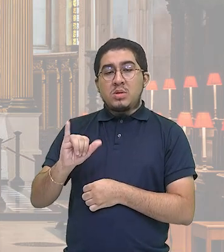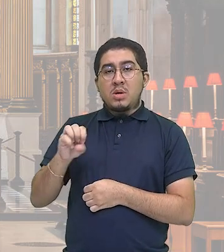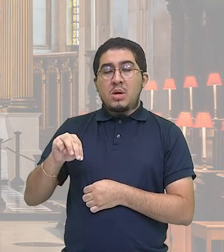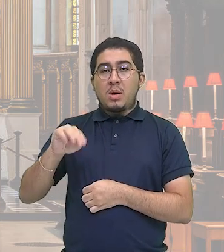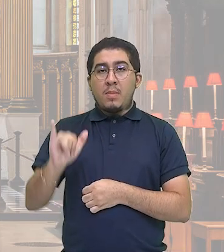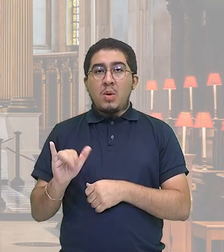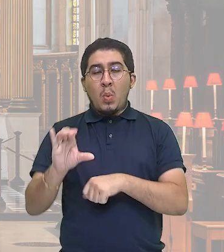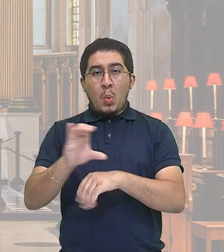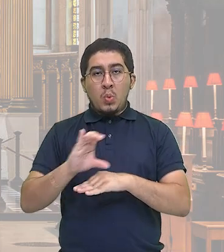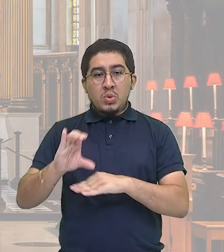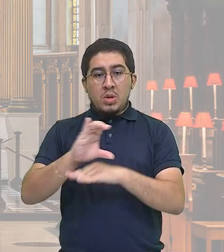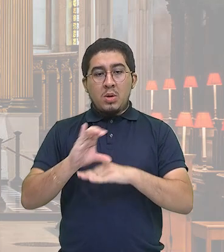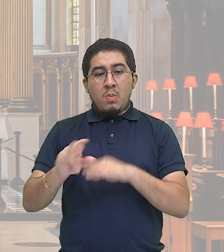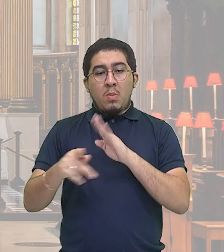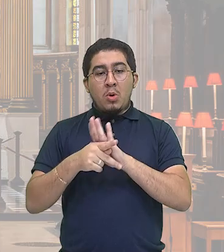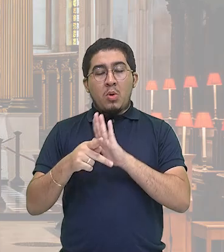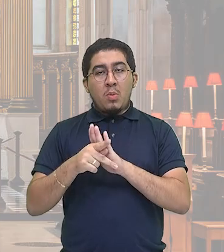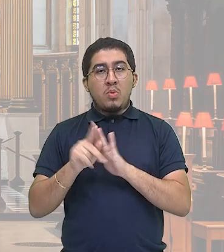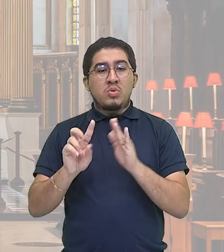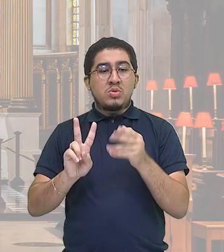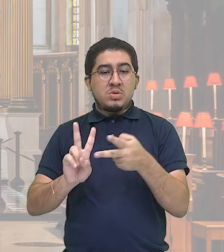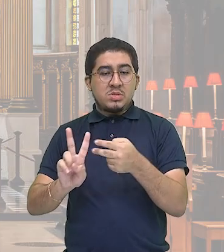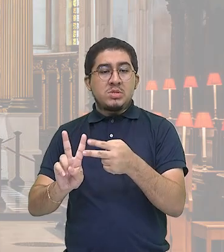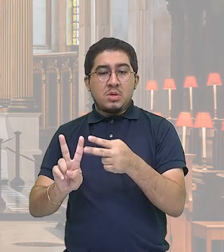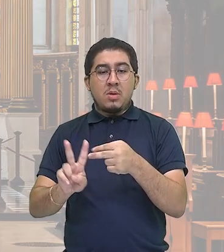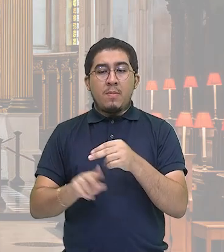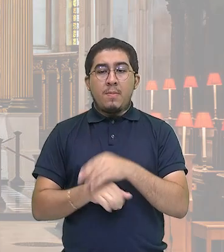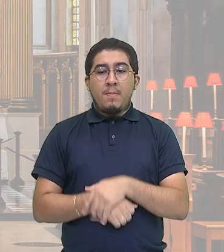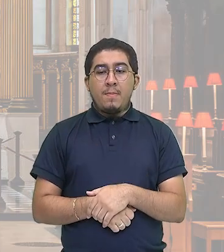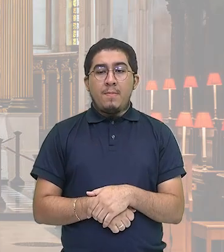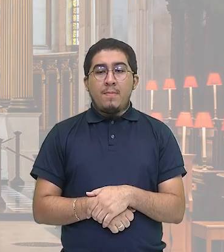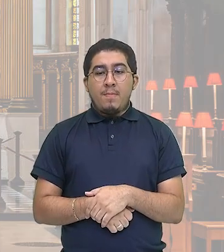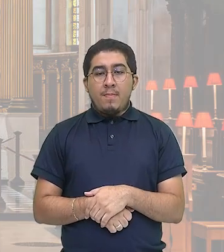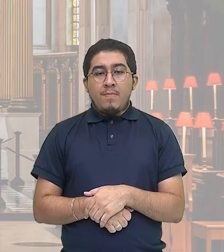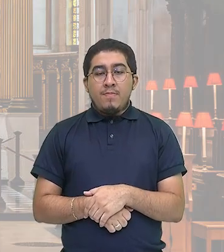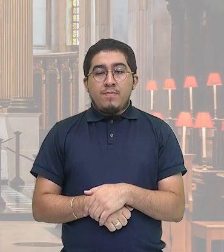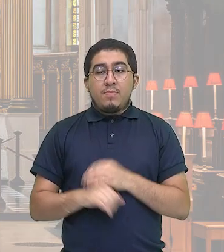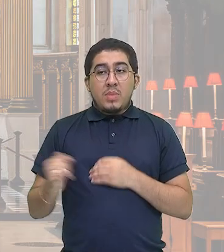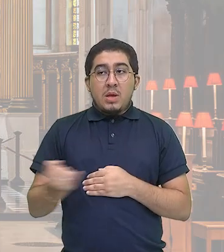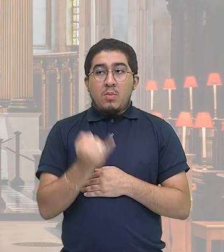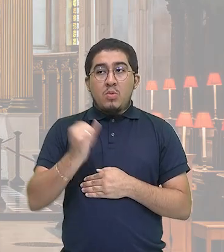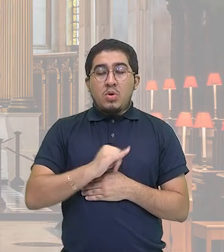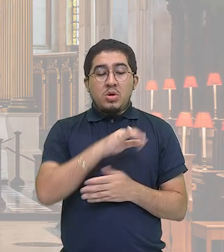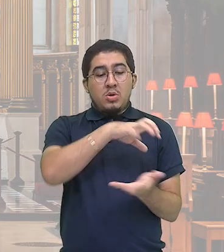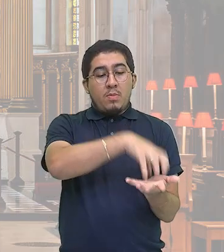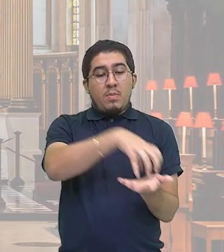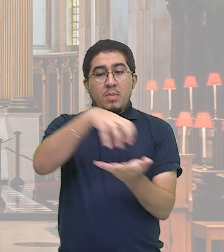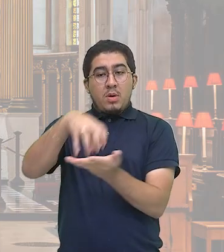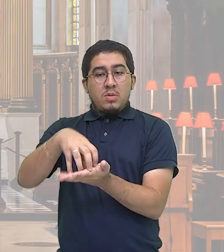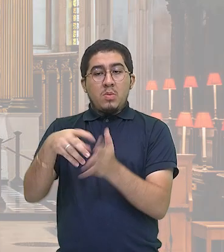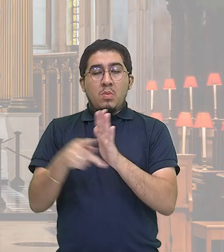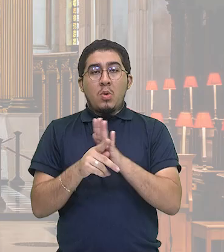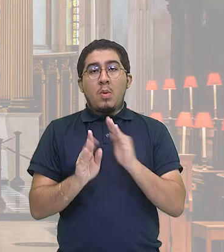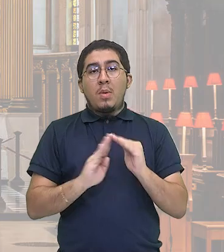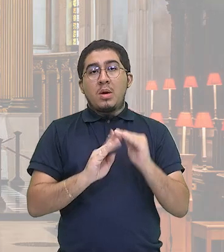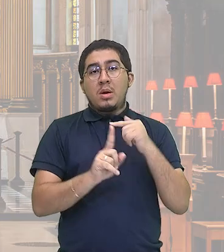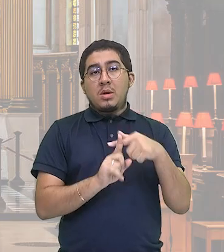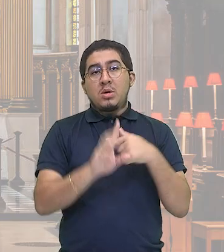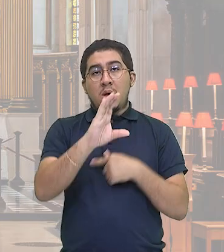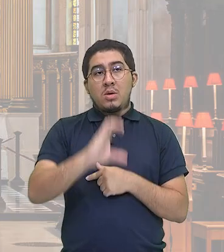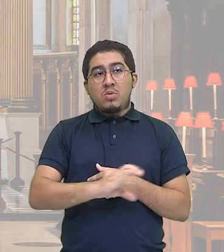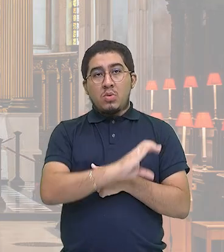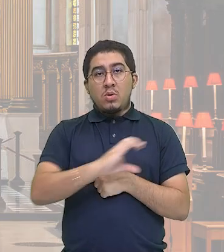Indigenista, CIMI. São importantes estas instituições que a Igreja Católica trouxe aqui